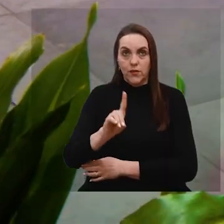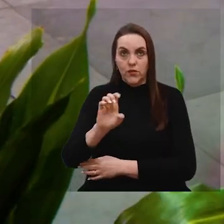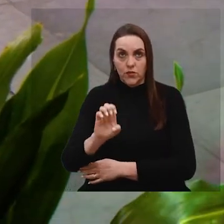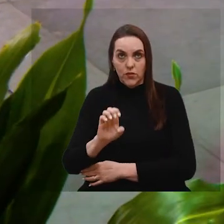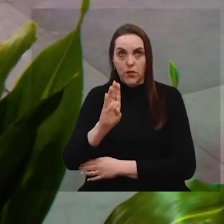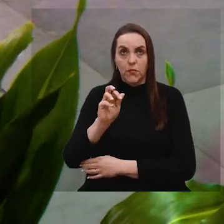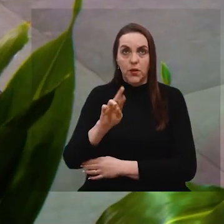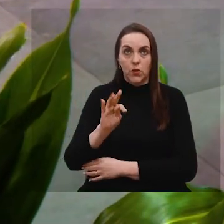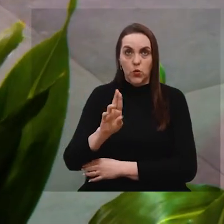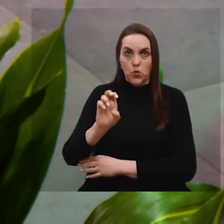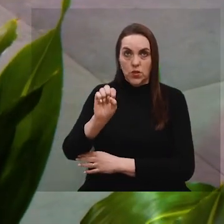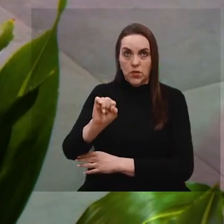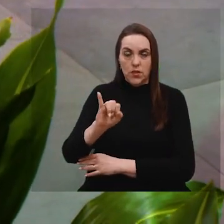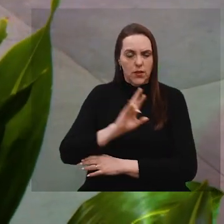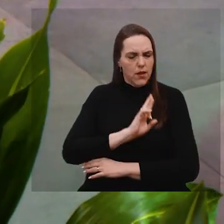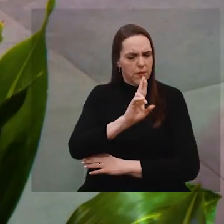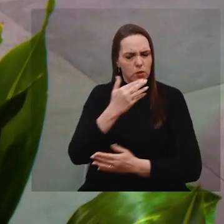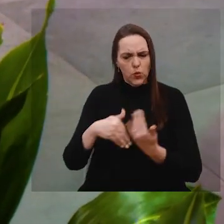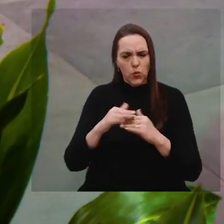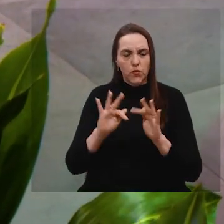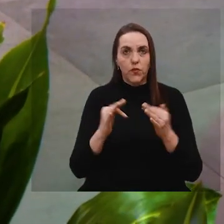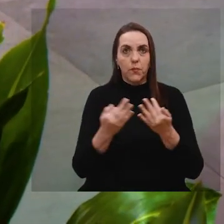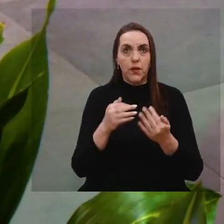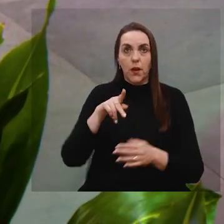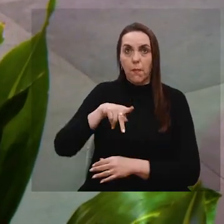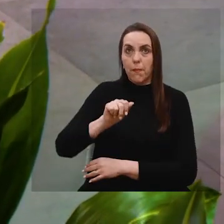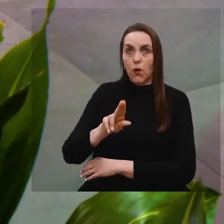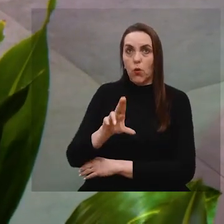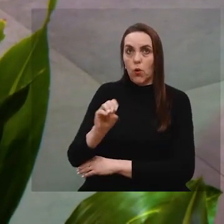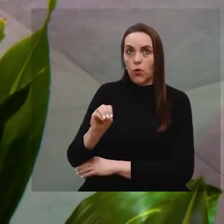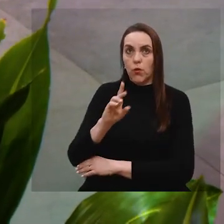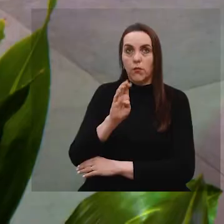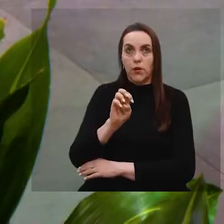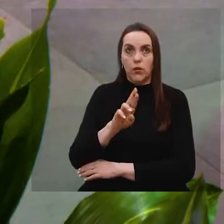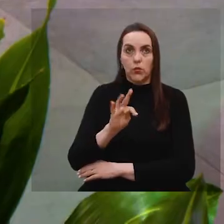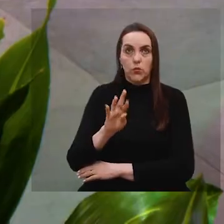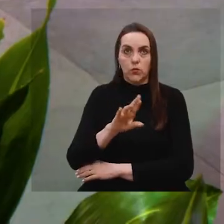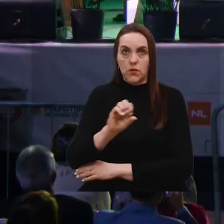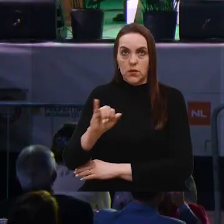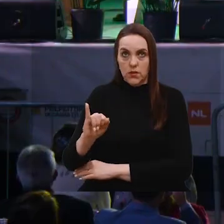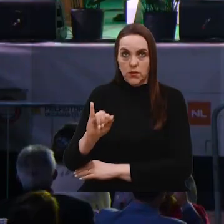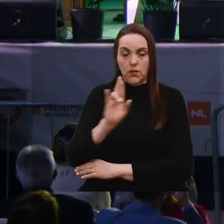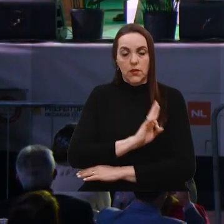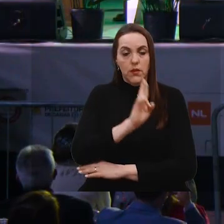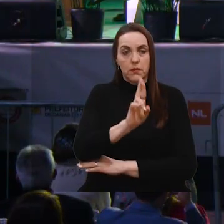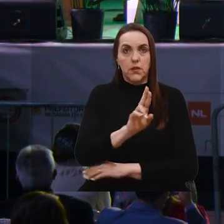filho do senhor Oneide Bertucci, representando toda a família Paulo Bertucci,